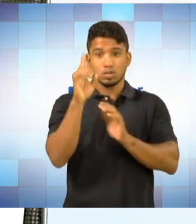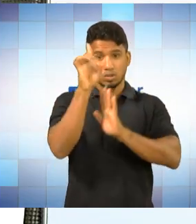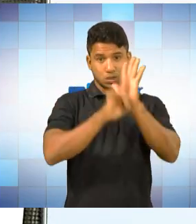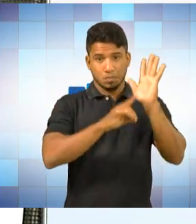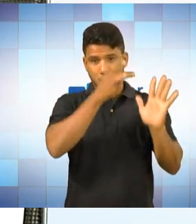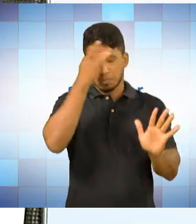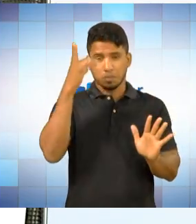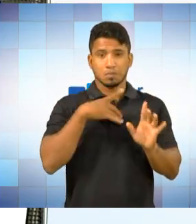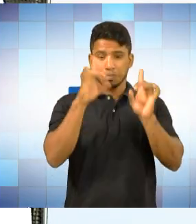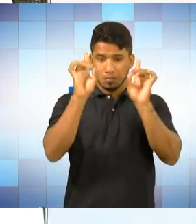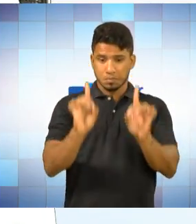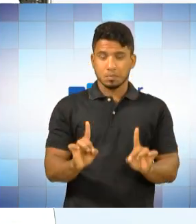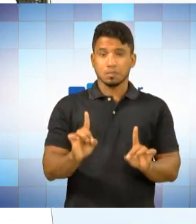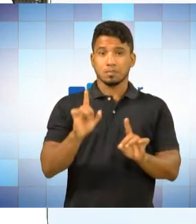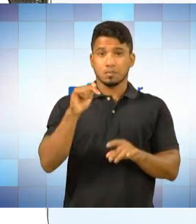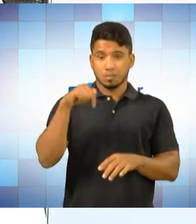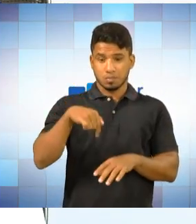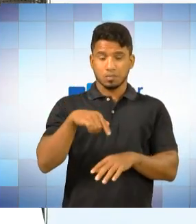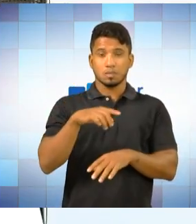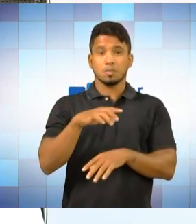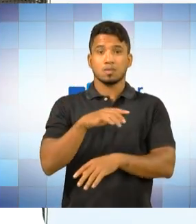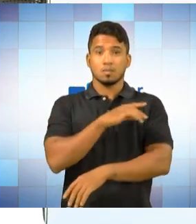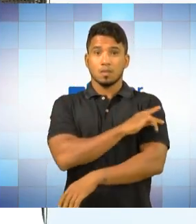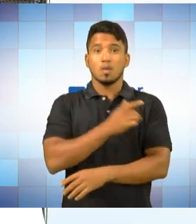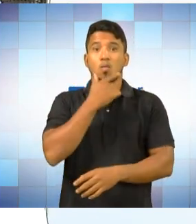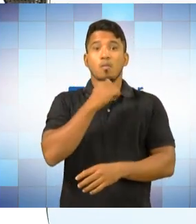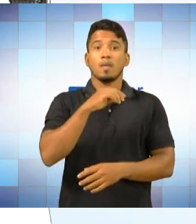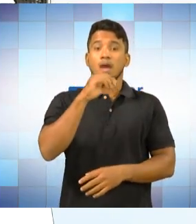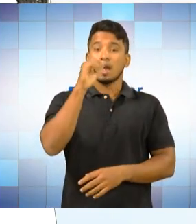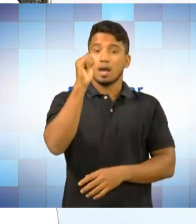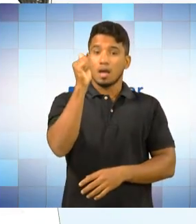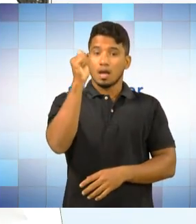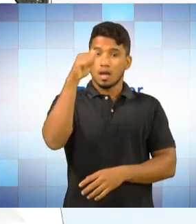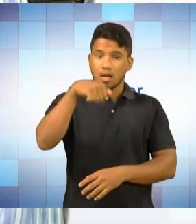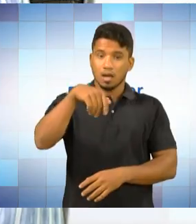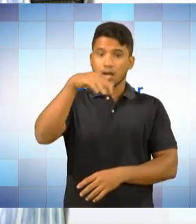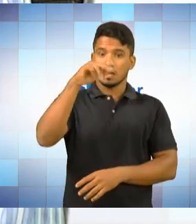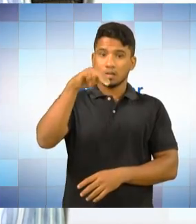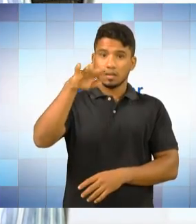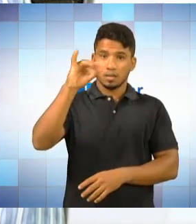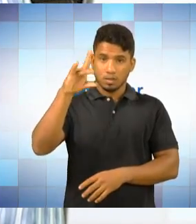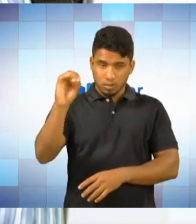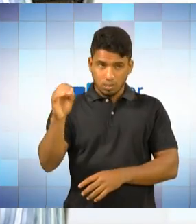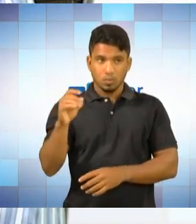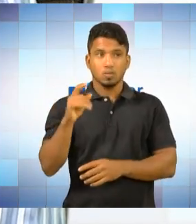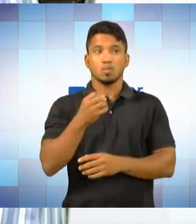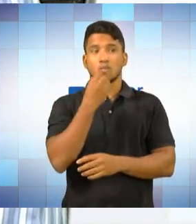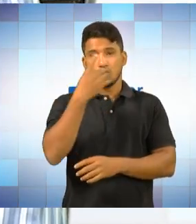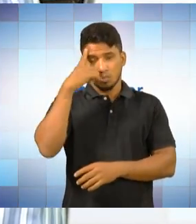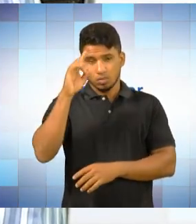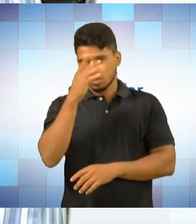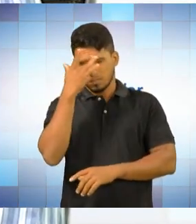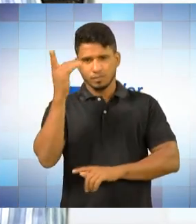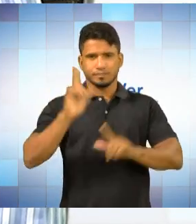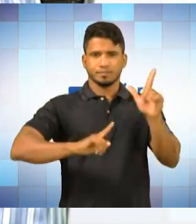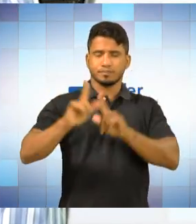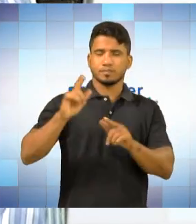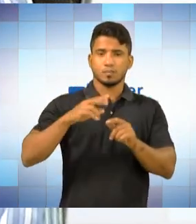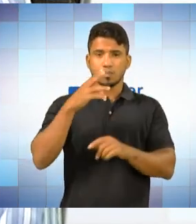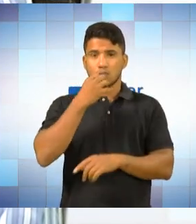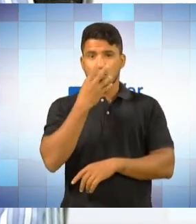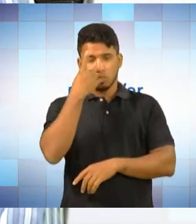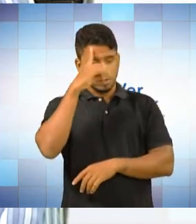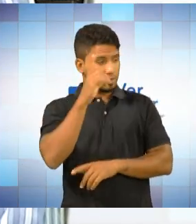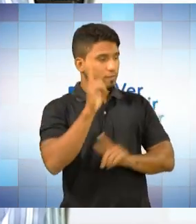das Pessoas com Deficiência, professor Antenilton Marques. Bom dia, professor. Bom dia, Chico Costa. Bom dia aos telespectadores da